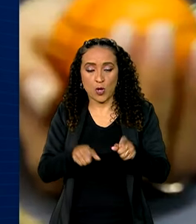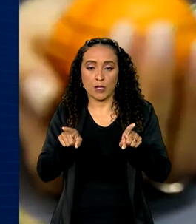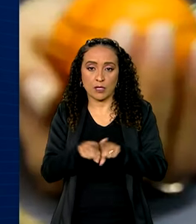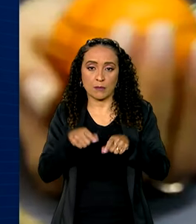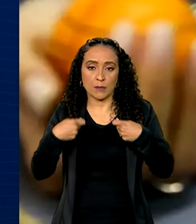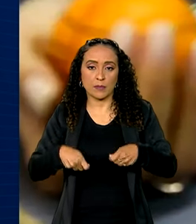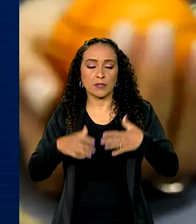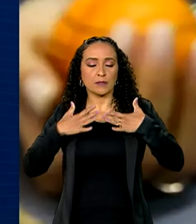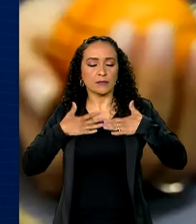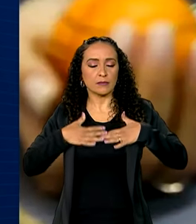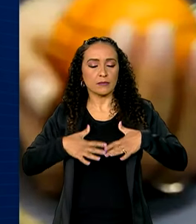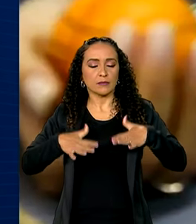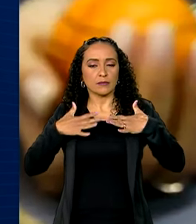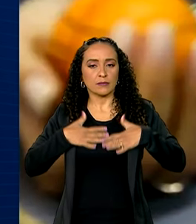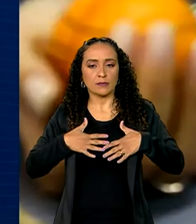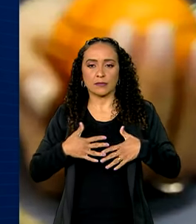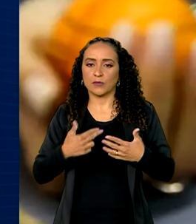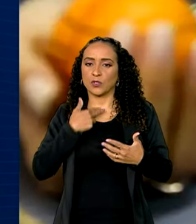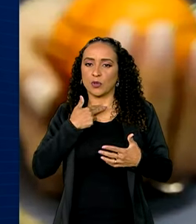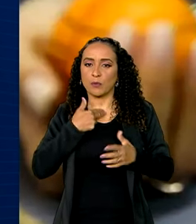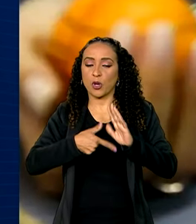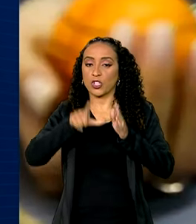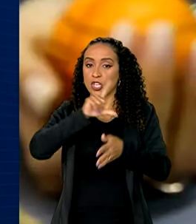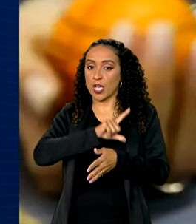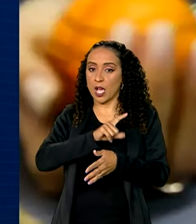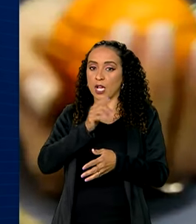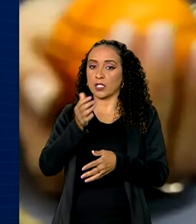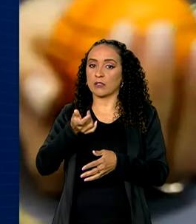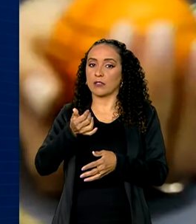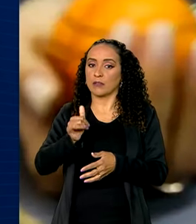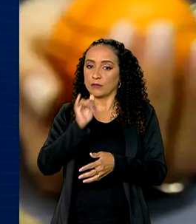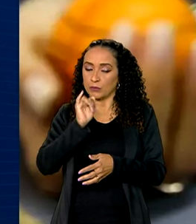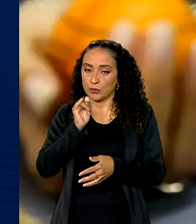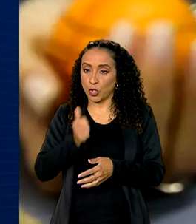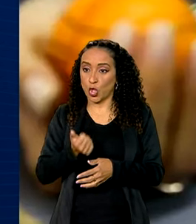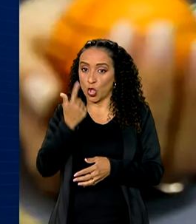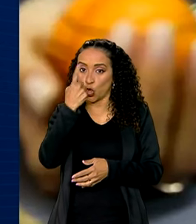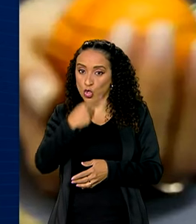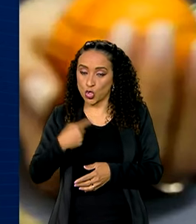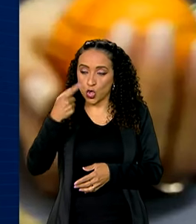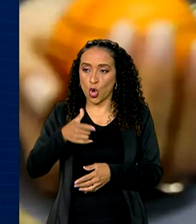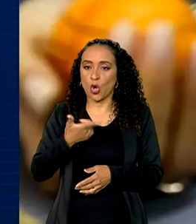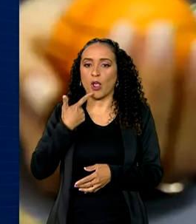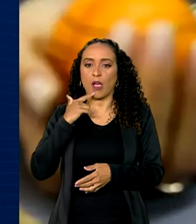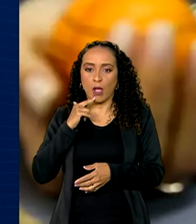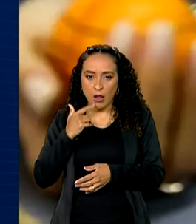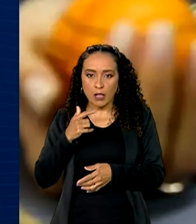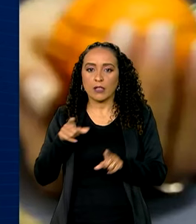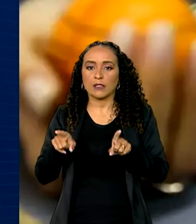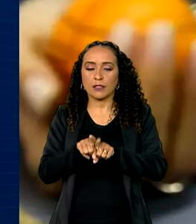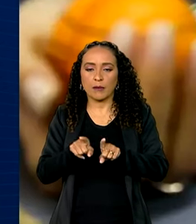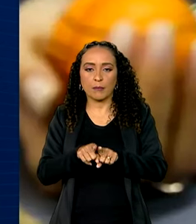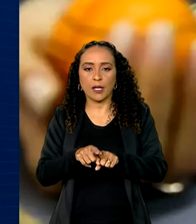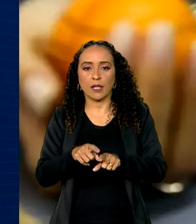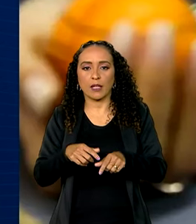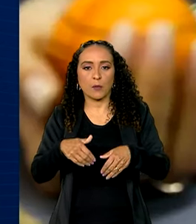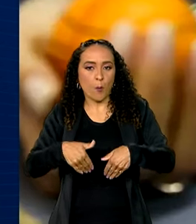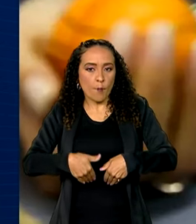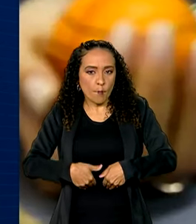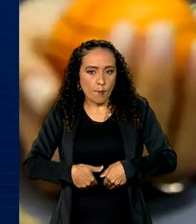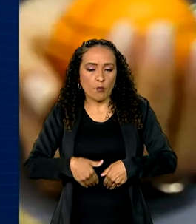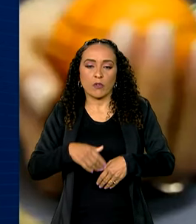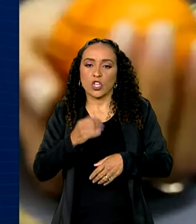estar descansado, não ter ingerido bebidas alcoólicas nas 12 horas anteriores à doação e não estar de jejum.